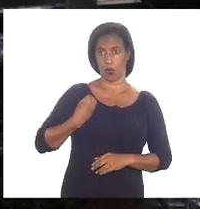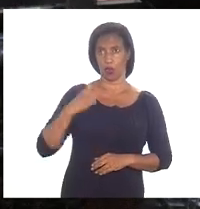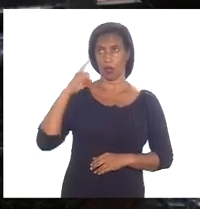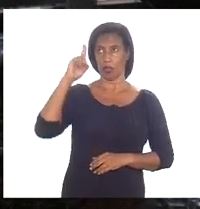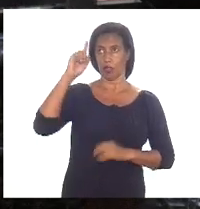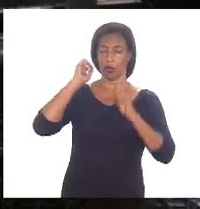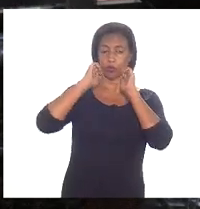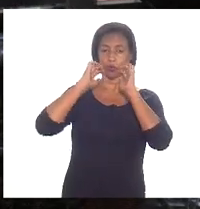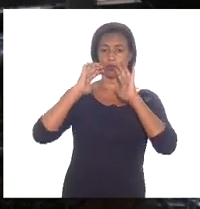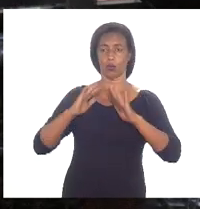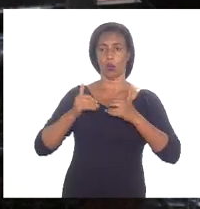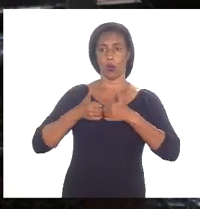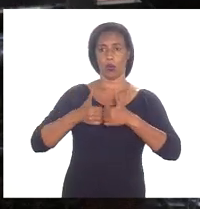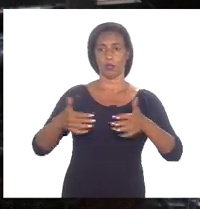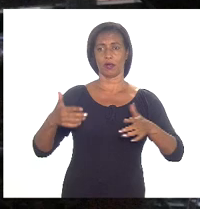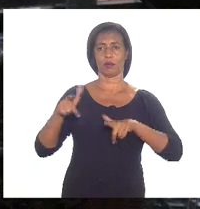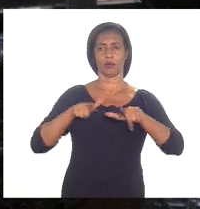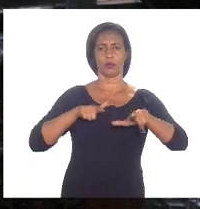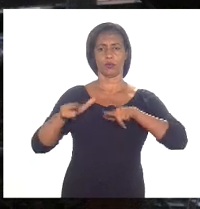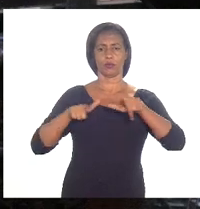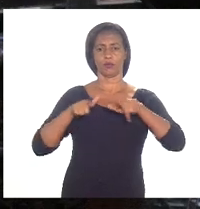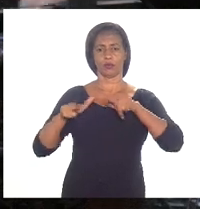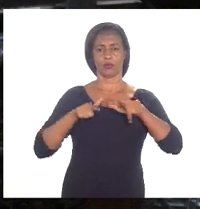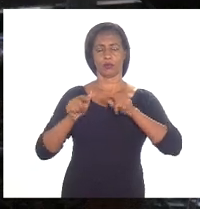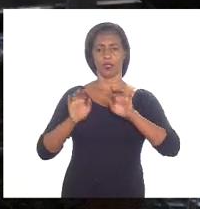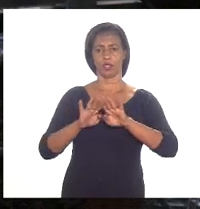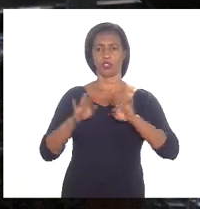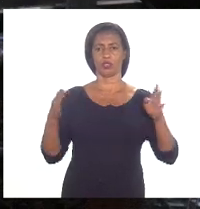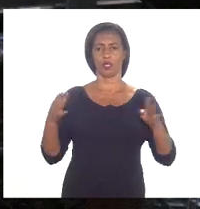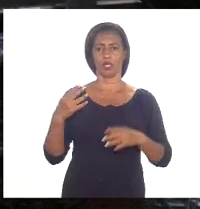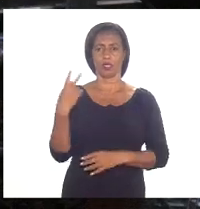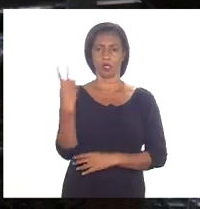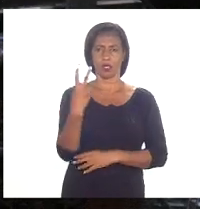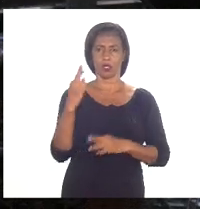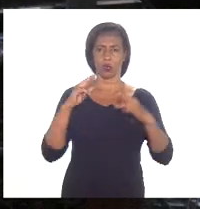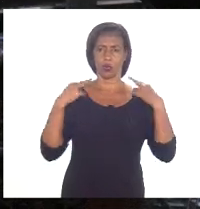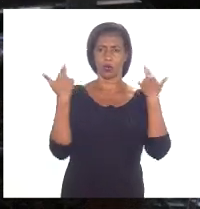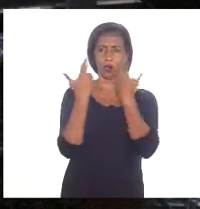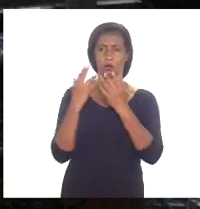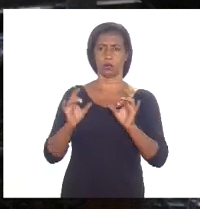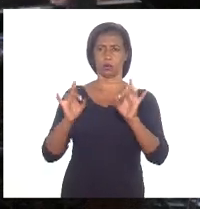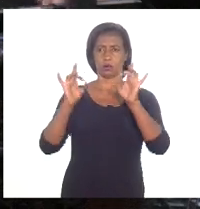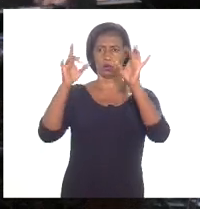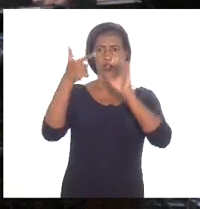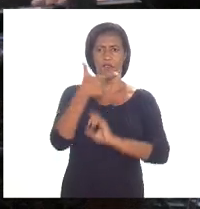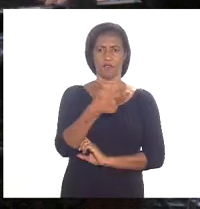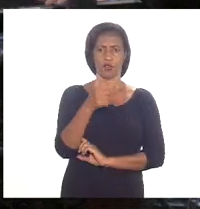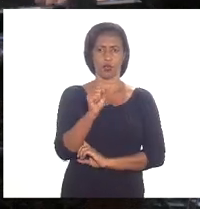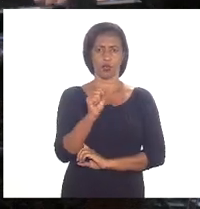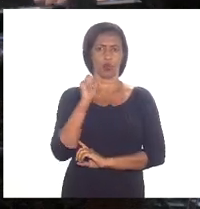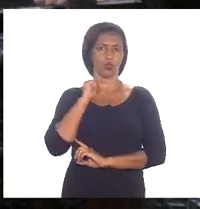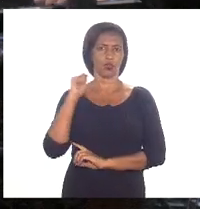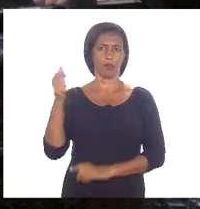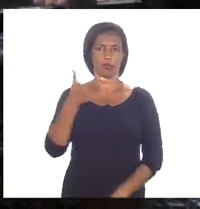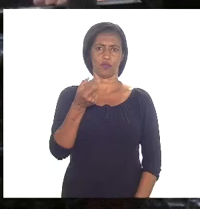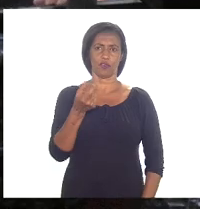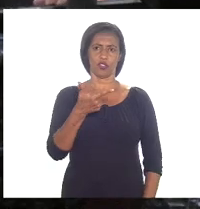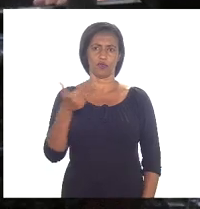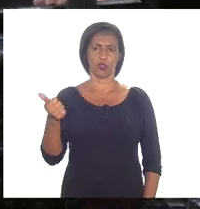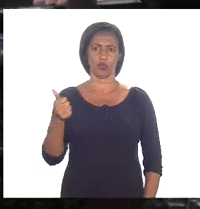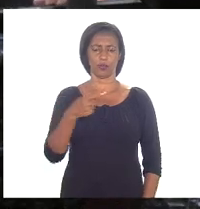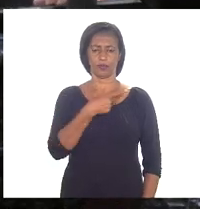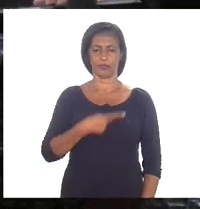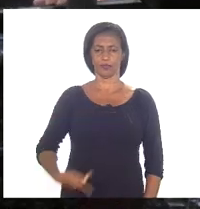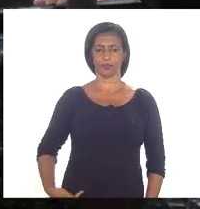Deus, iniciamos os nossos trabalhos. Está aberta a segunda sessão extraordinária do dia 28 de abril de 2021. A presidência